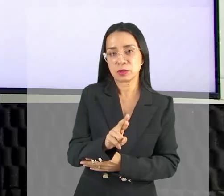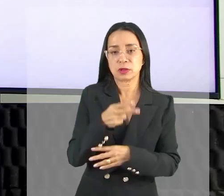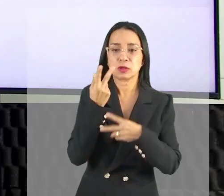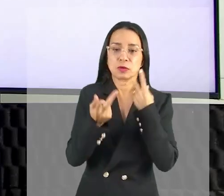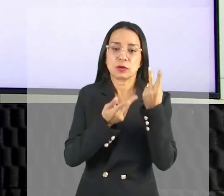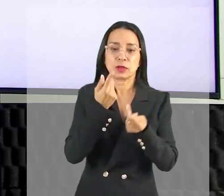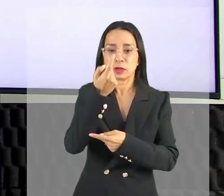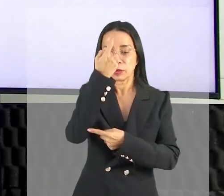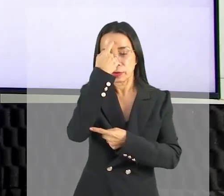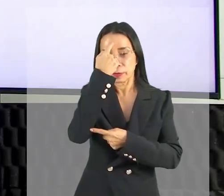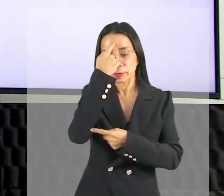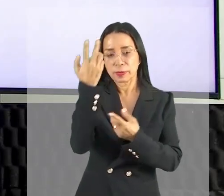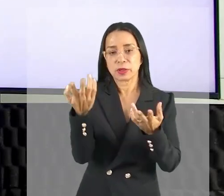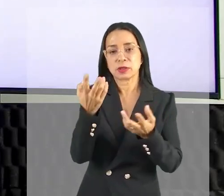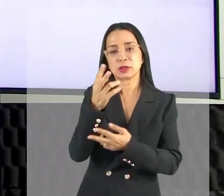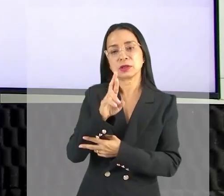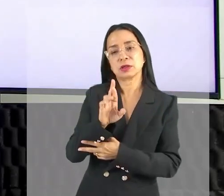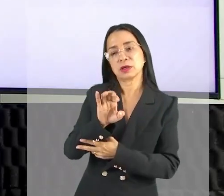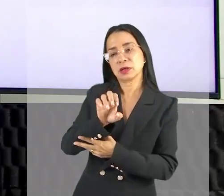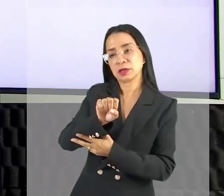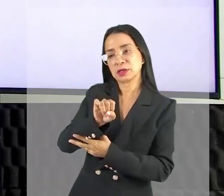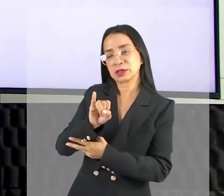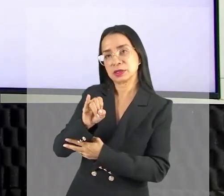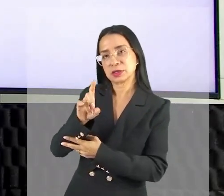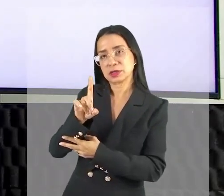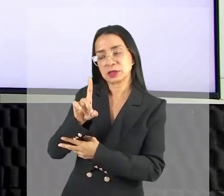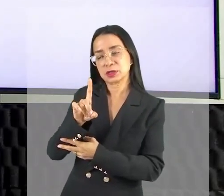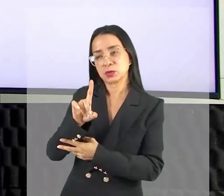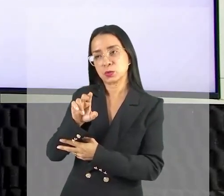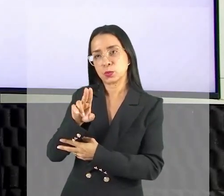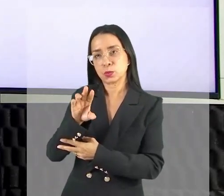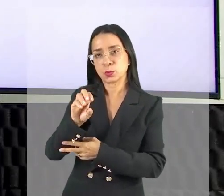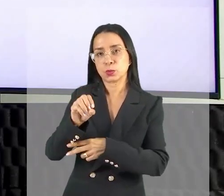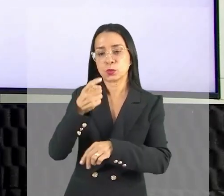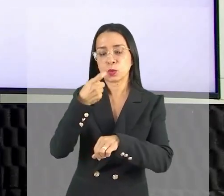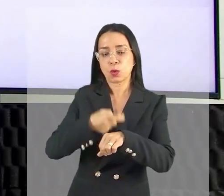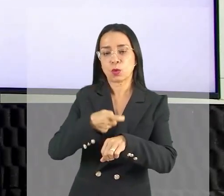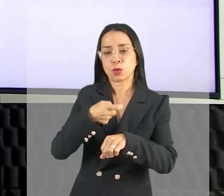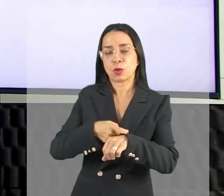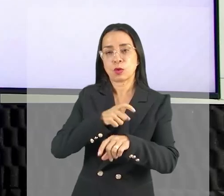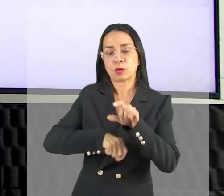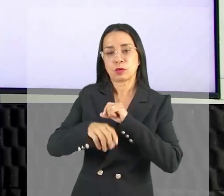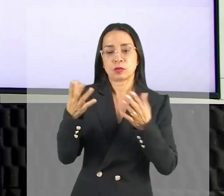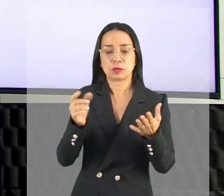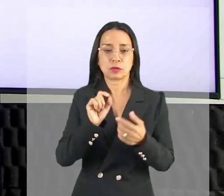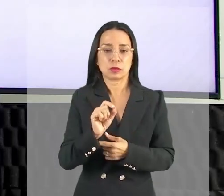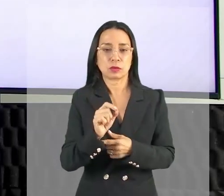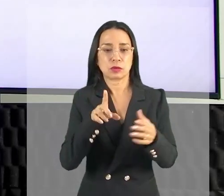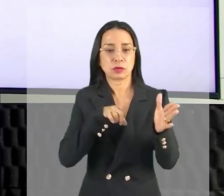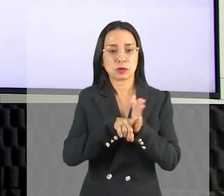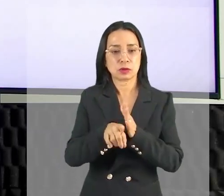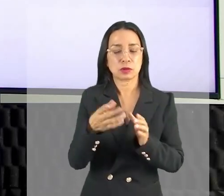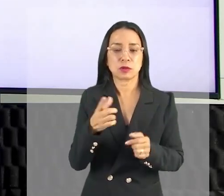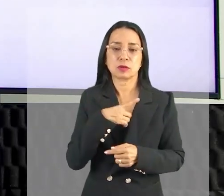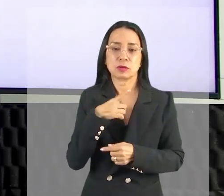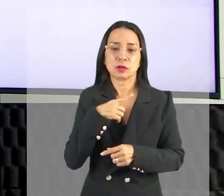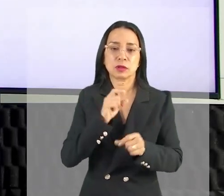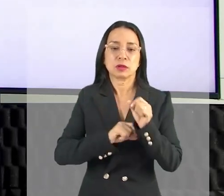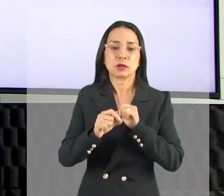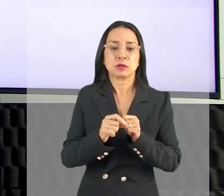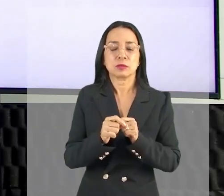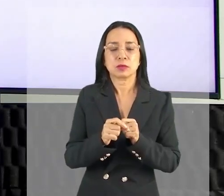pensa em resíduos sólidos, tá? Então, para esta questão, nós